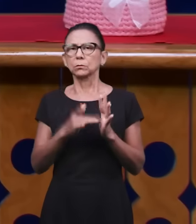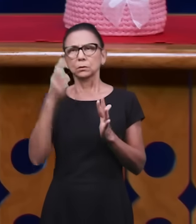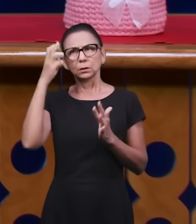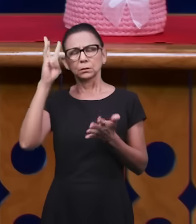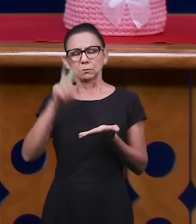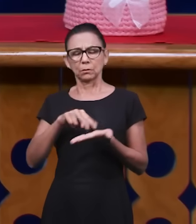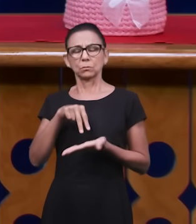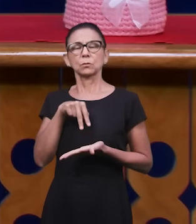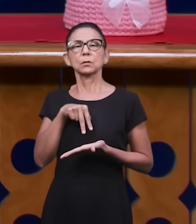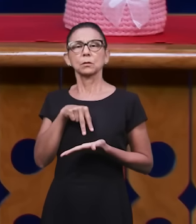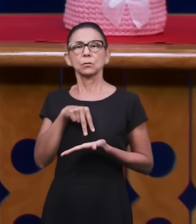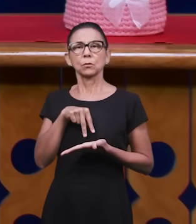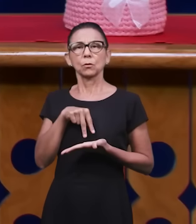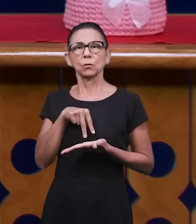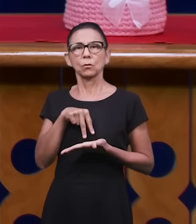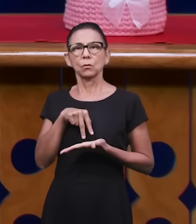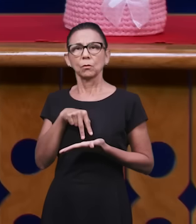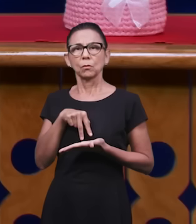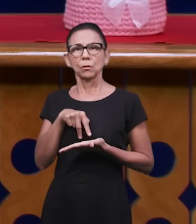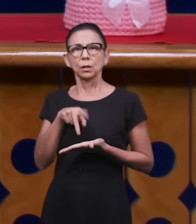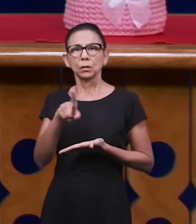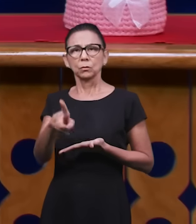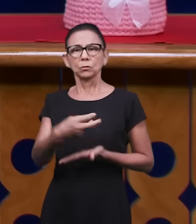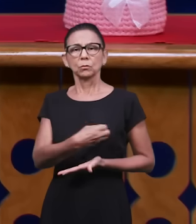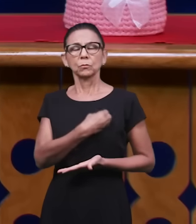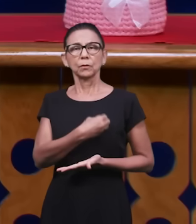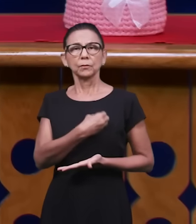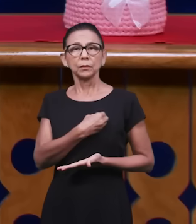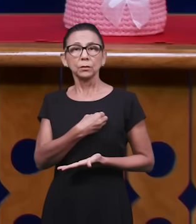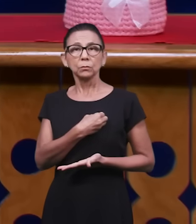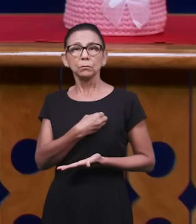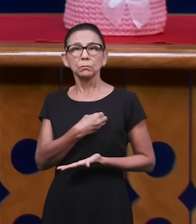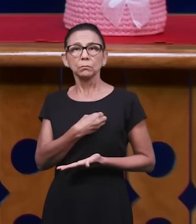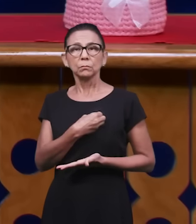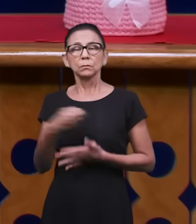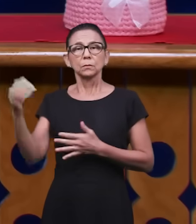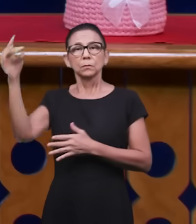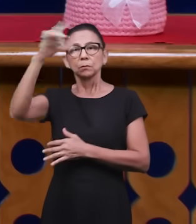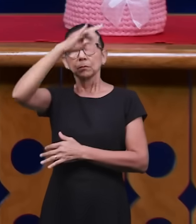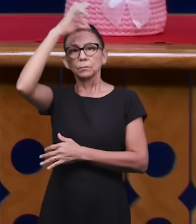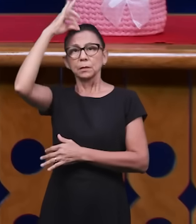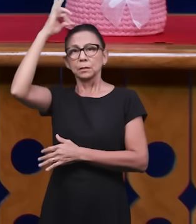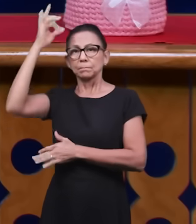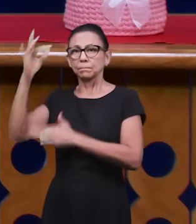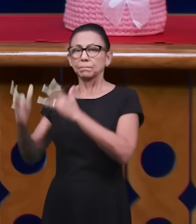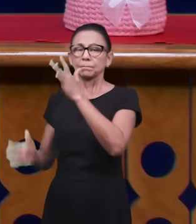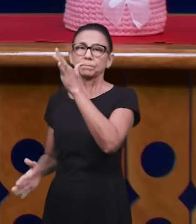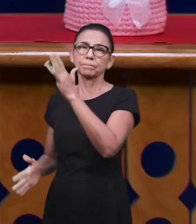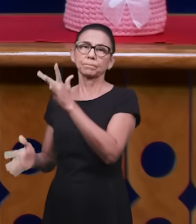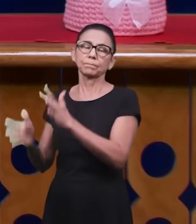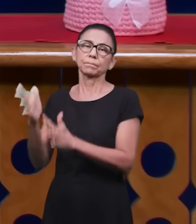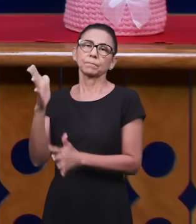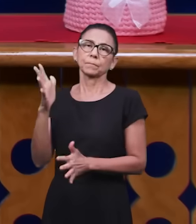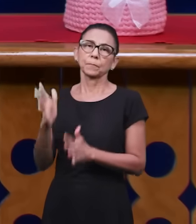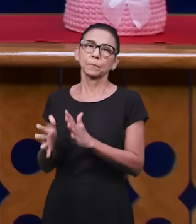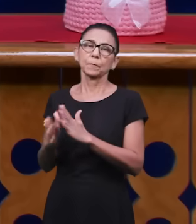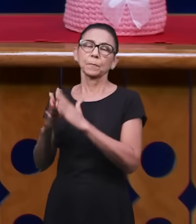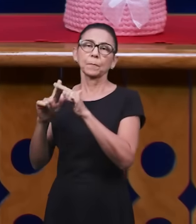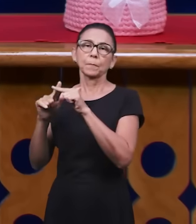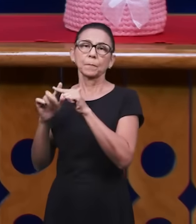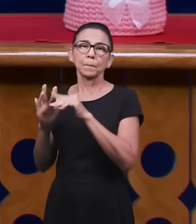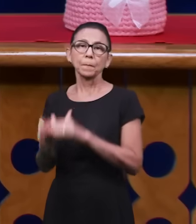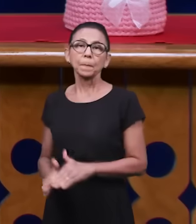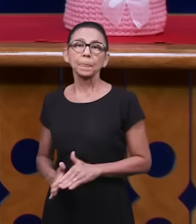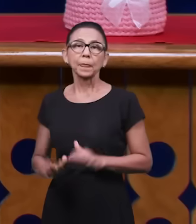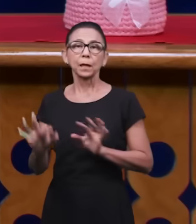vivo, batizando uma igreja com o Espírito Santo, preparando um povo para a sua volta gloriosa.